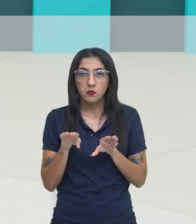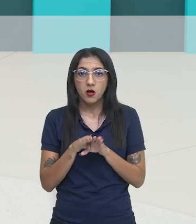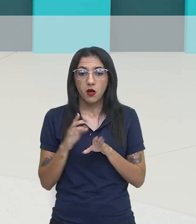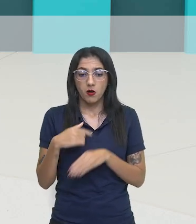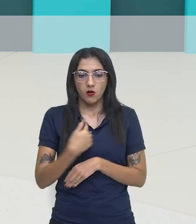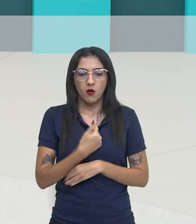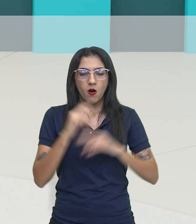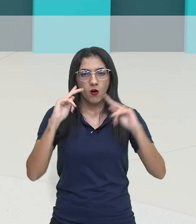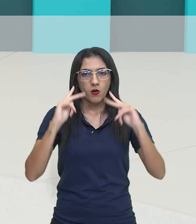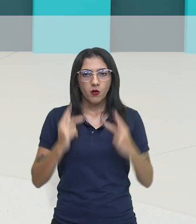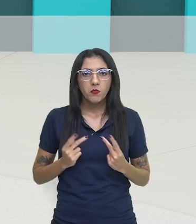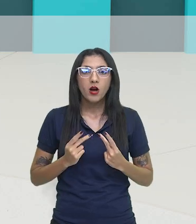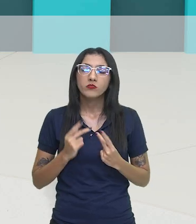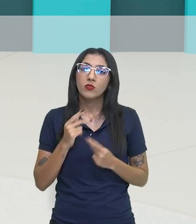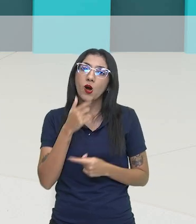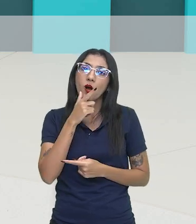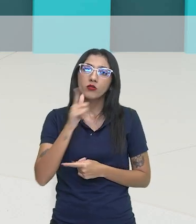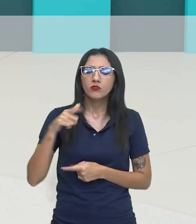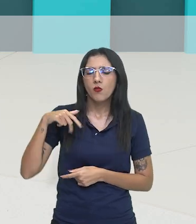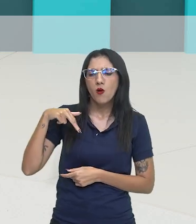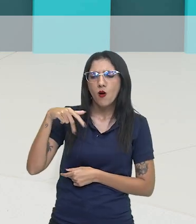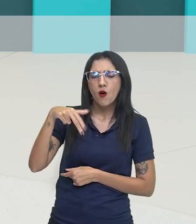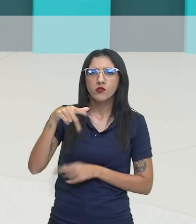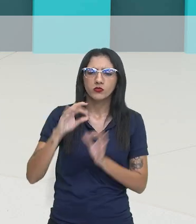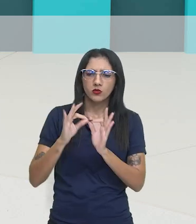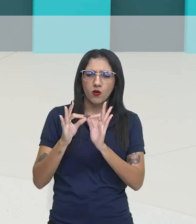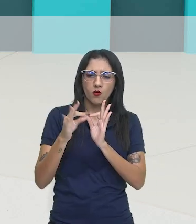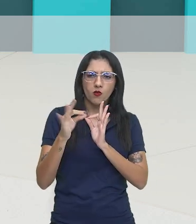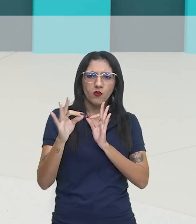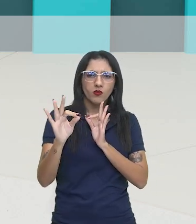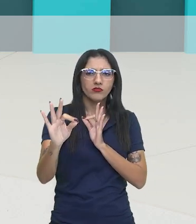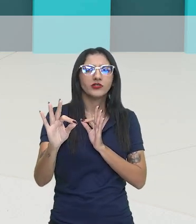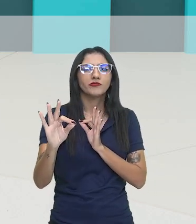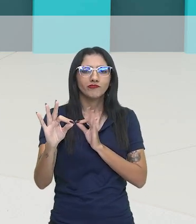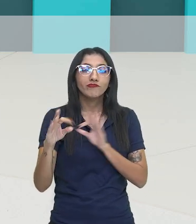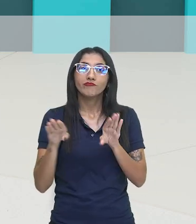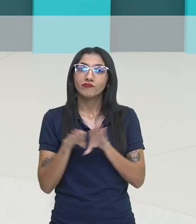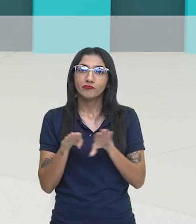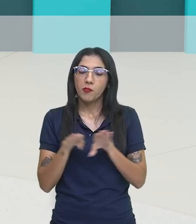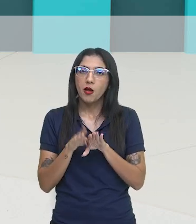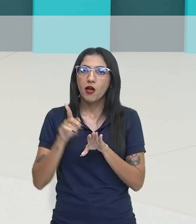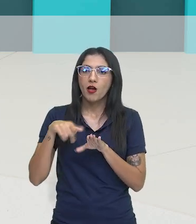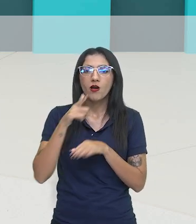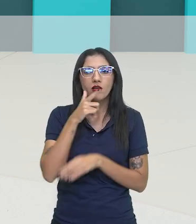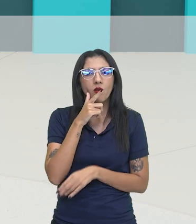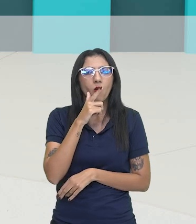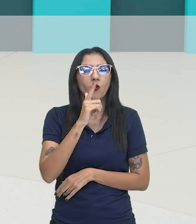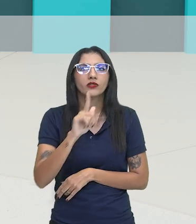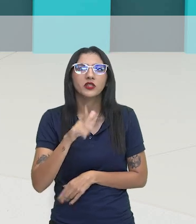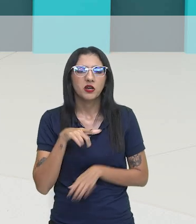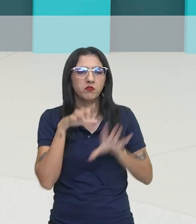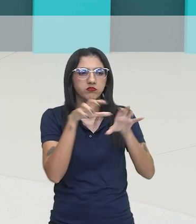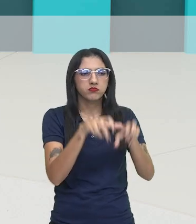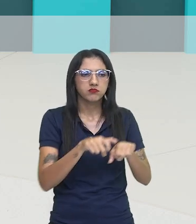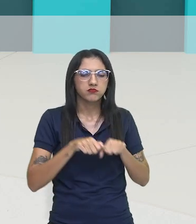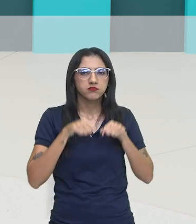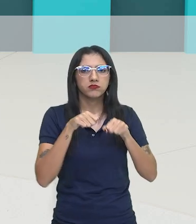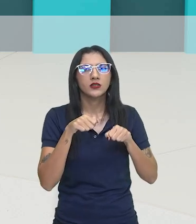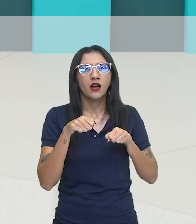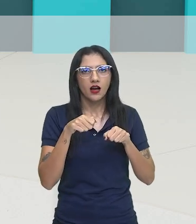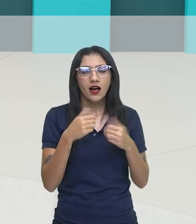que ele realizasse caminhadas mais longas e, consequentemente, alcançasse suas presas para poder